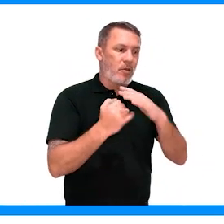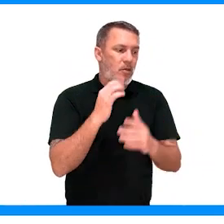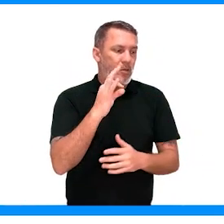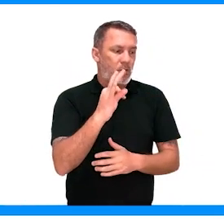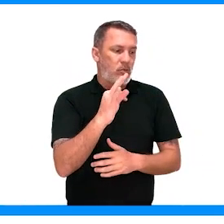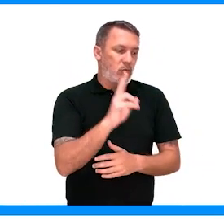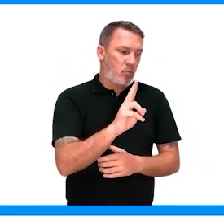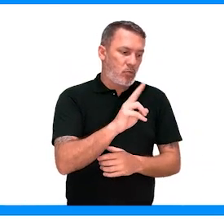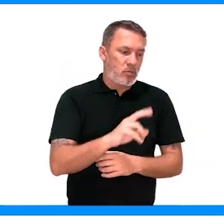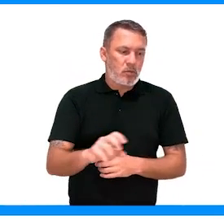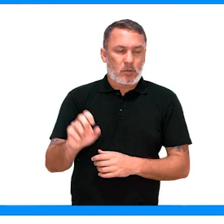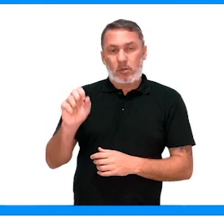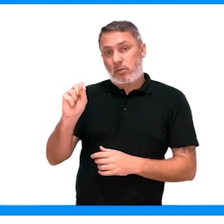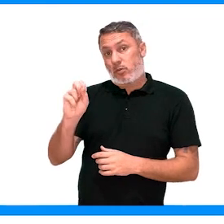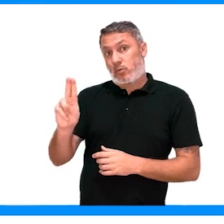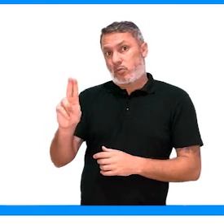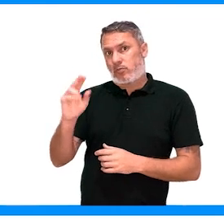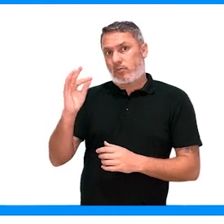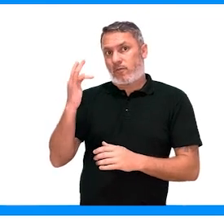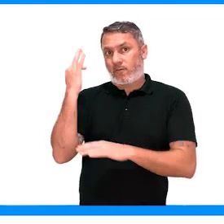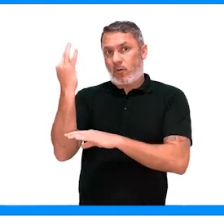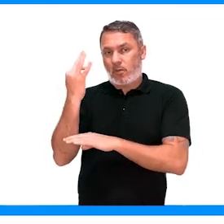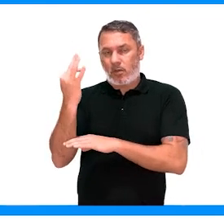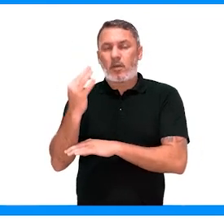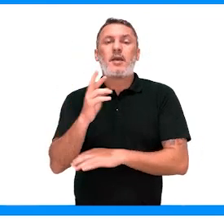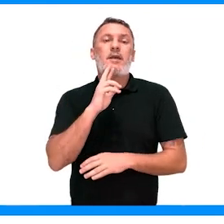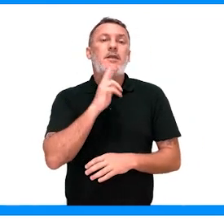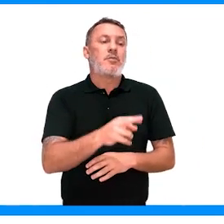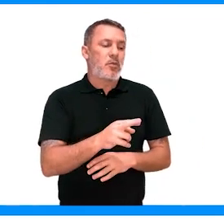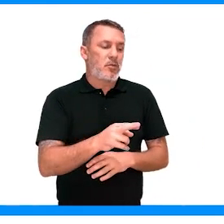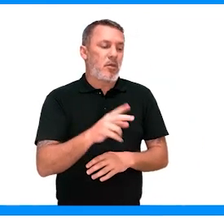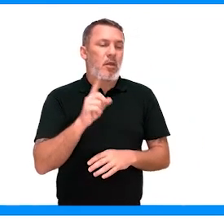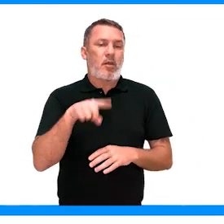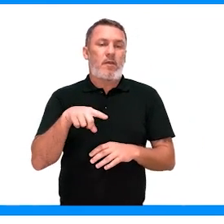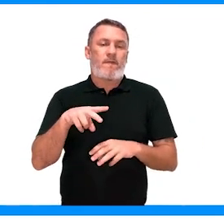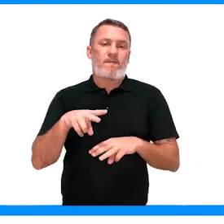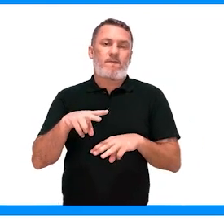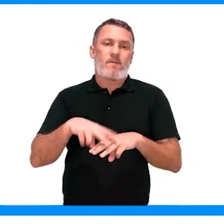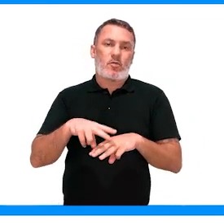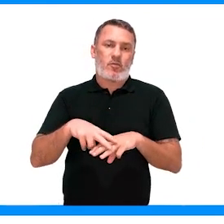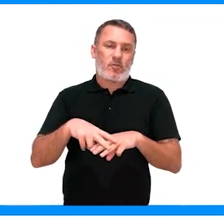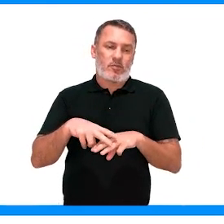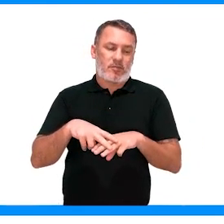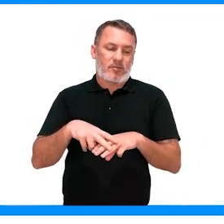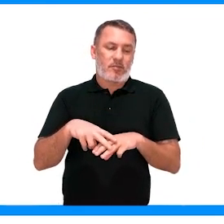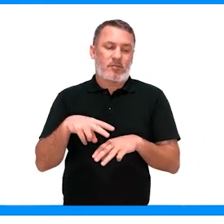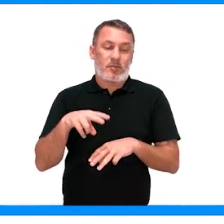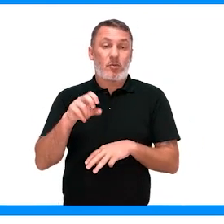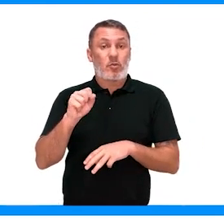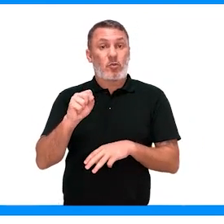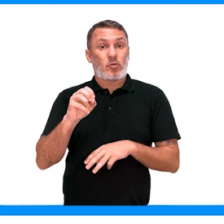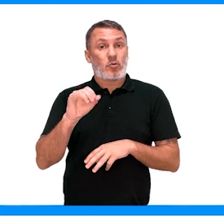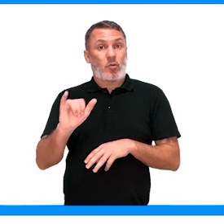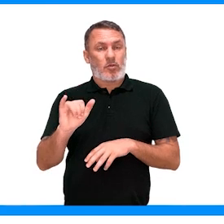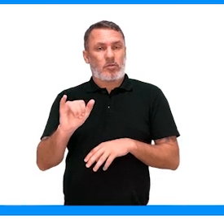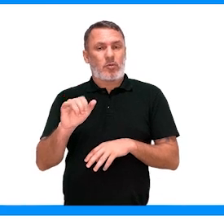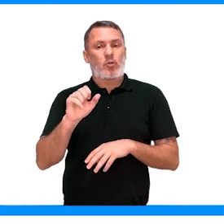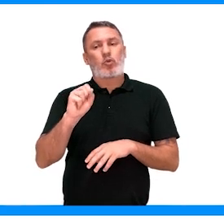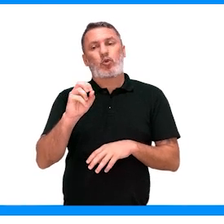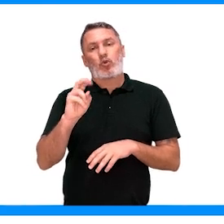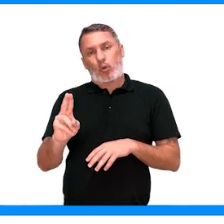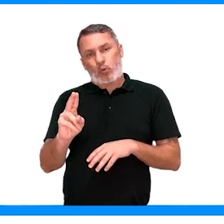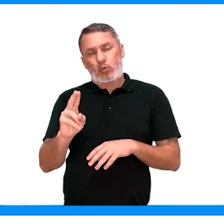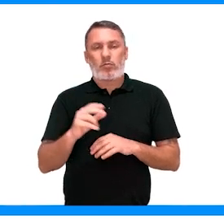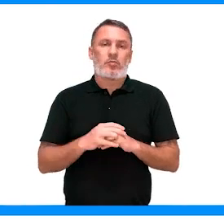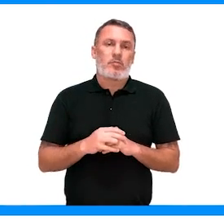ele responde, sou viudo, ou seja, sou viúvo. Então seria, qual é o seu estado civil? Seria